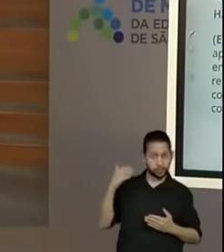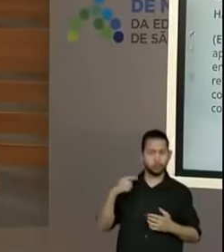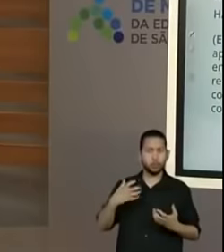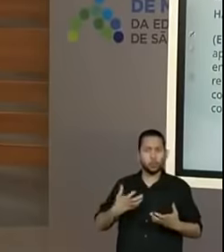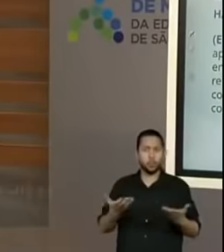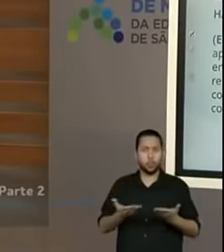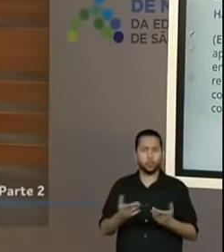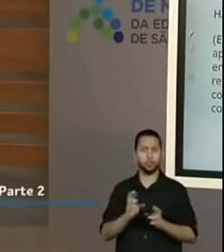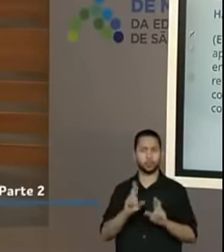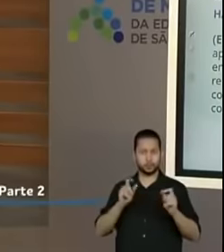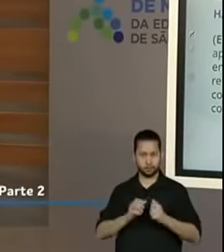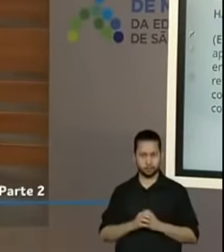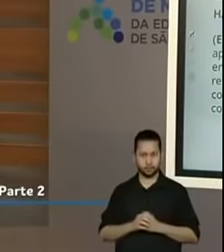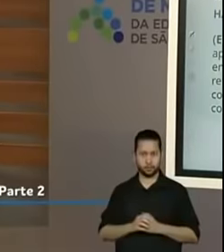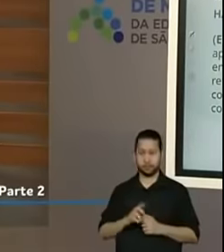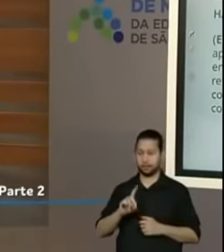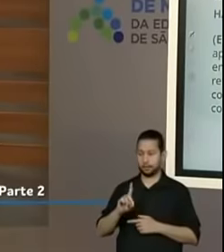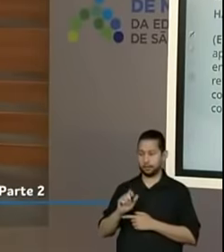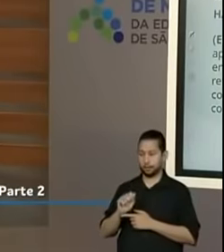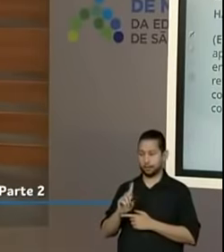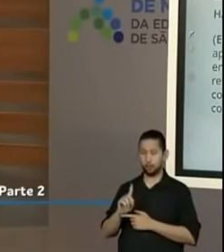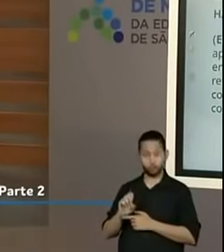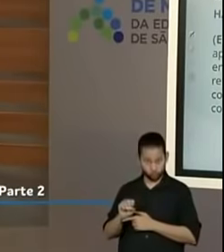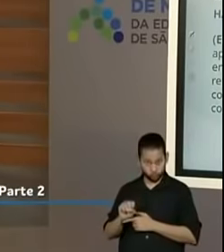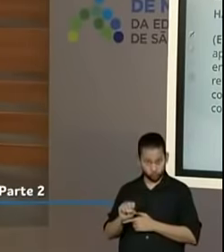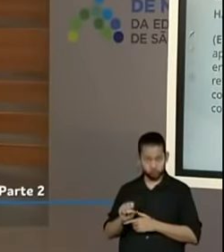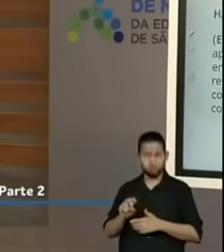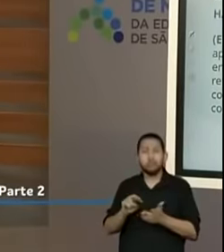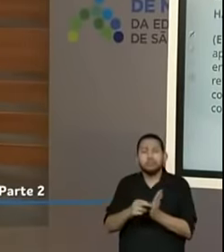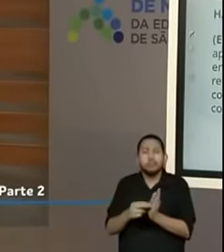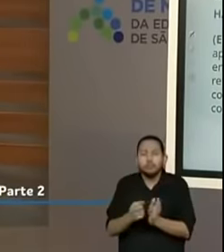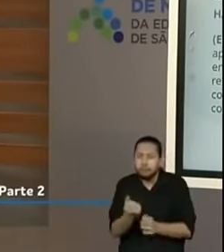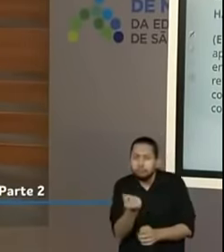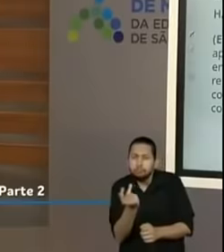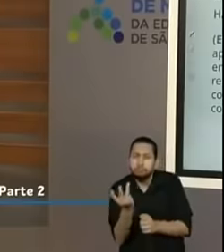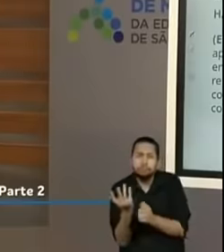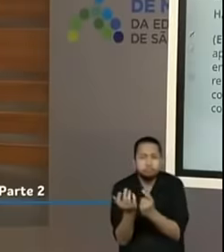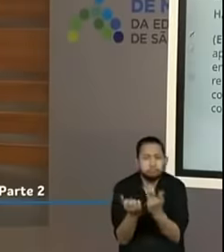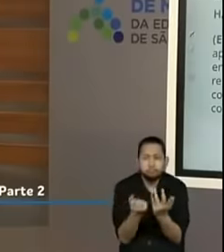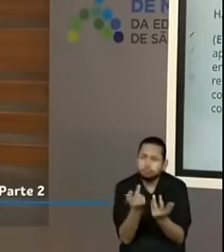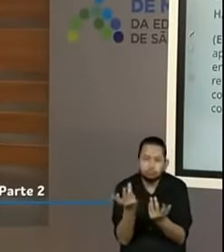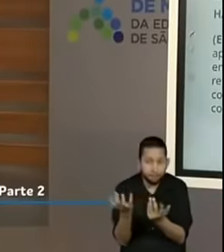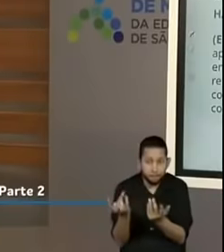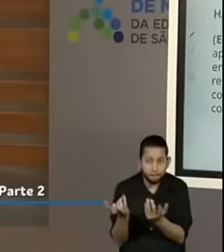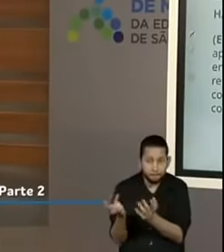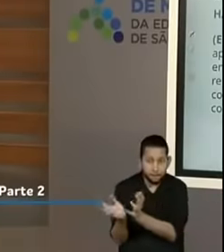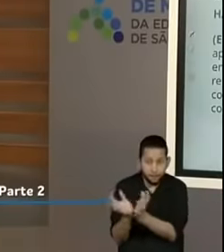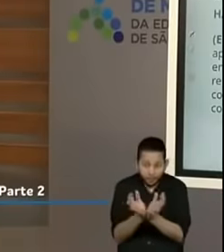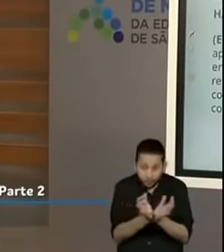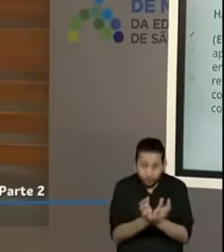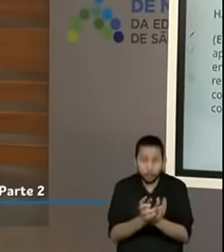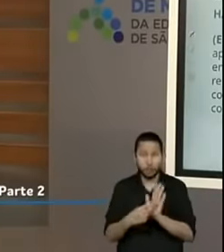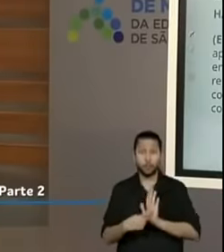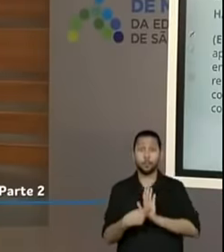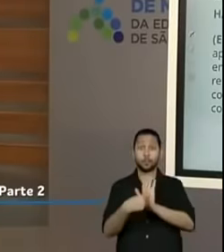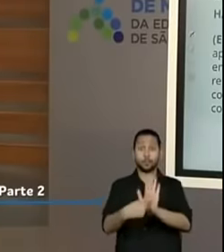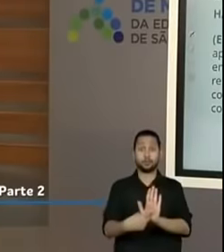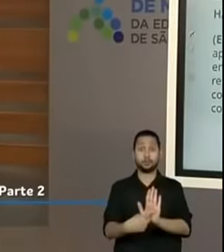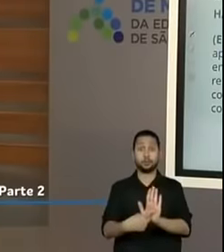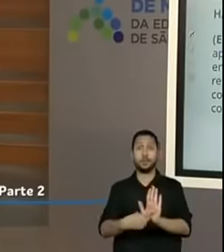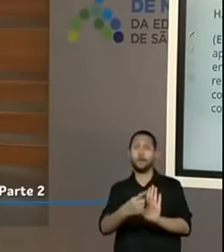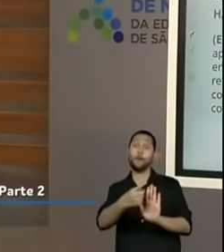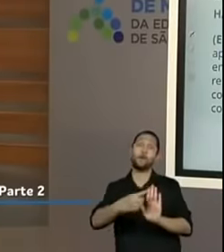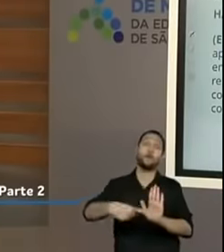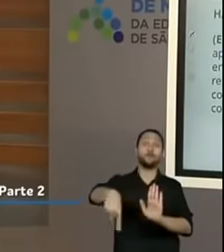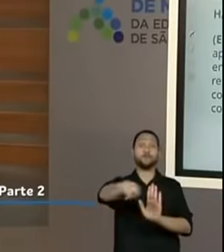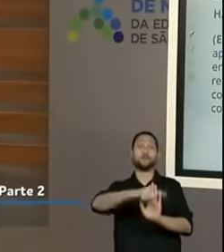Eu vou dar os dados, todos os dados, e vocês vão analisar junto comigo. Mas eu só vou responder o que vocês